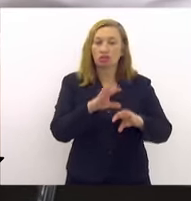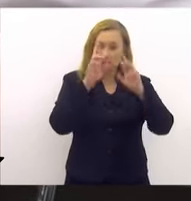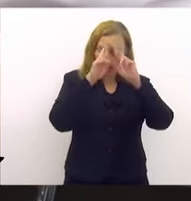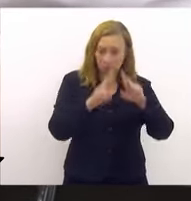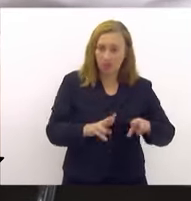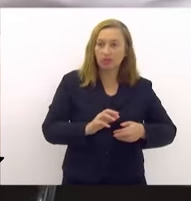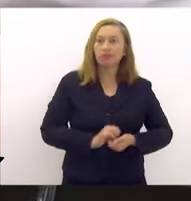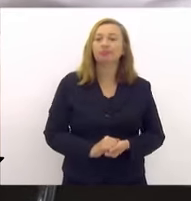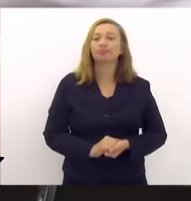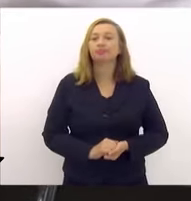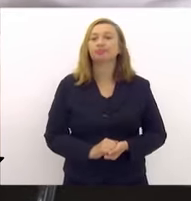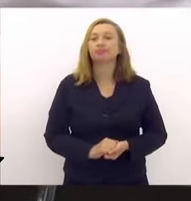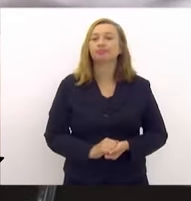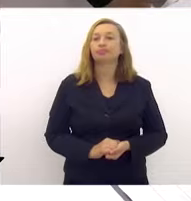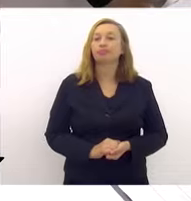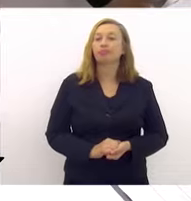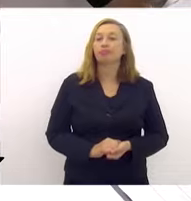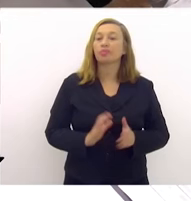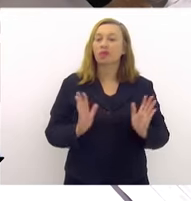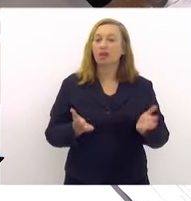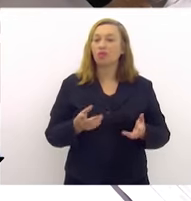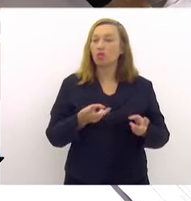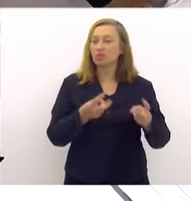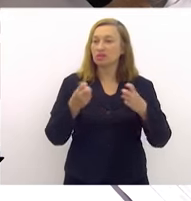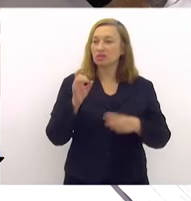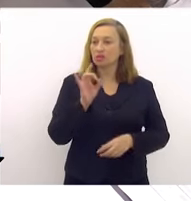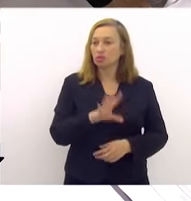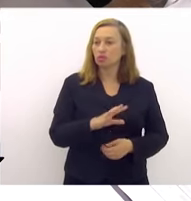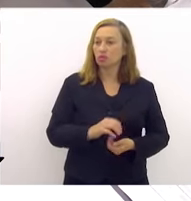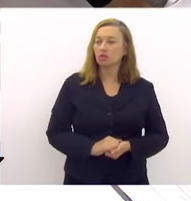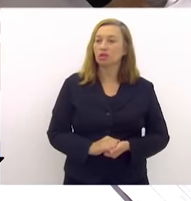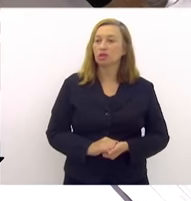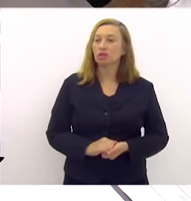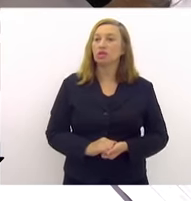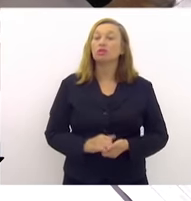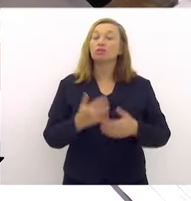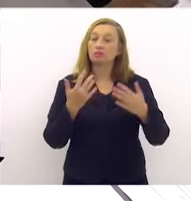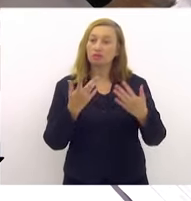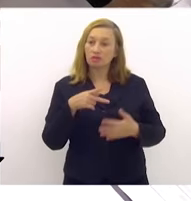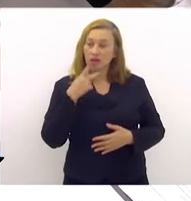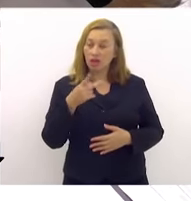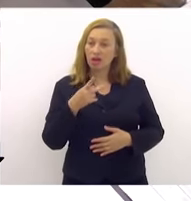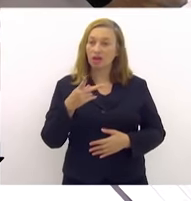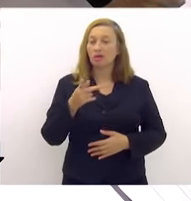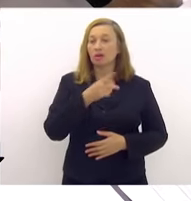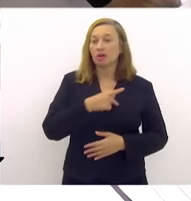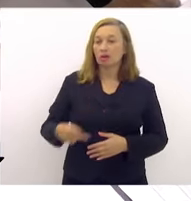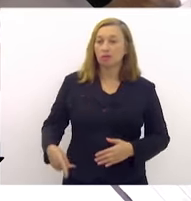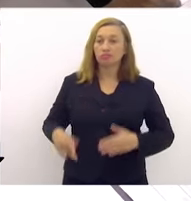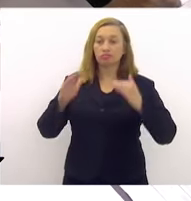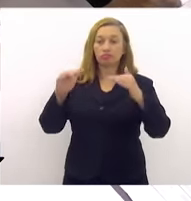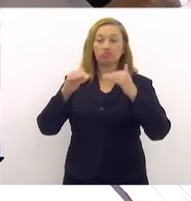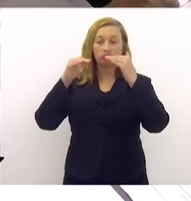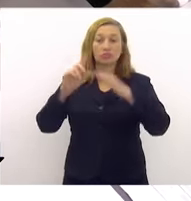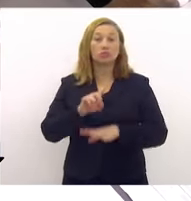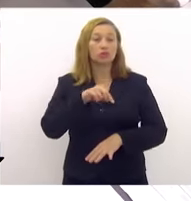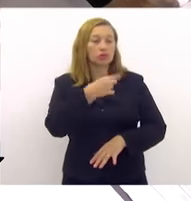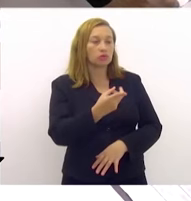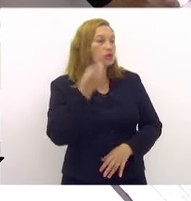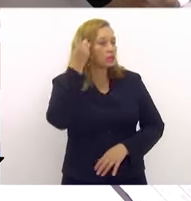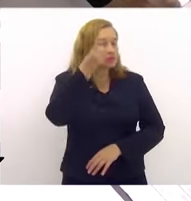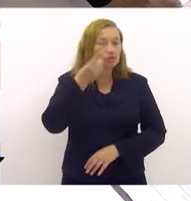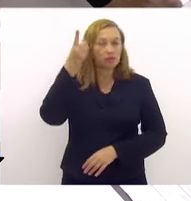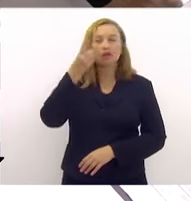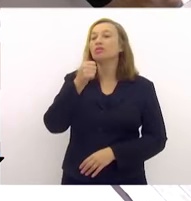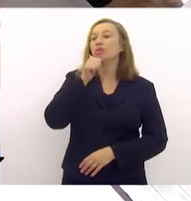respeitado. Já agora, presidente, uma última observação, que é um apelo à Vossa Excelência e aos deputados e